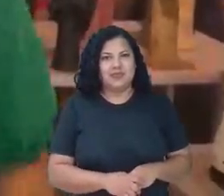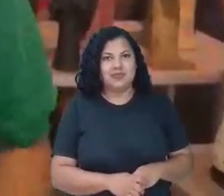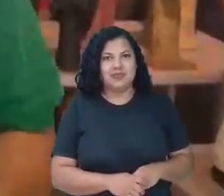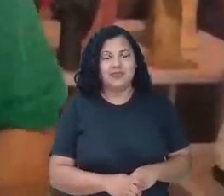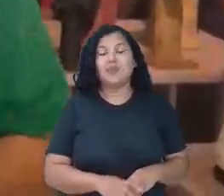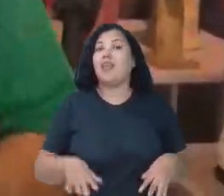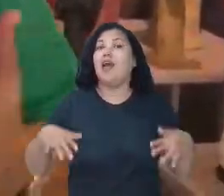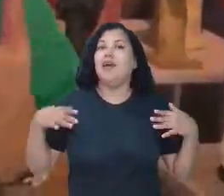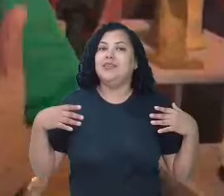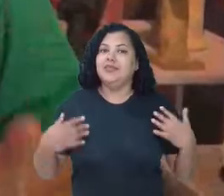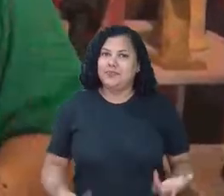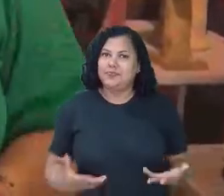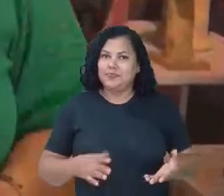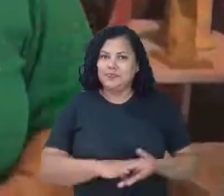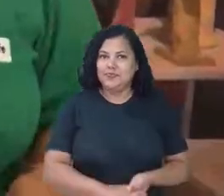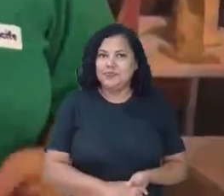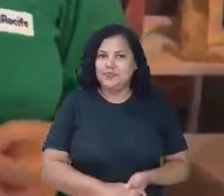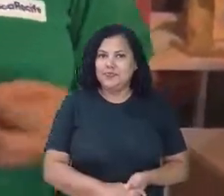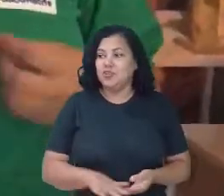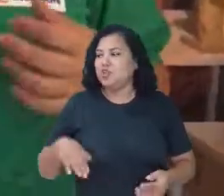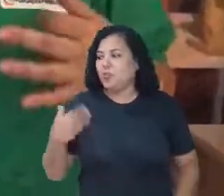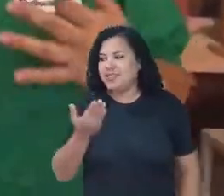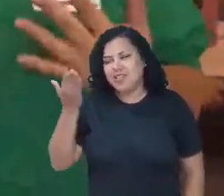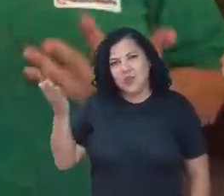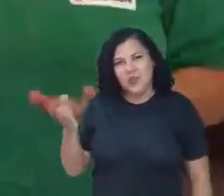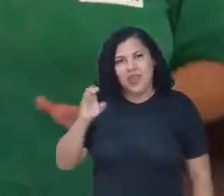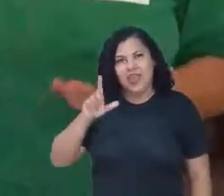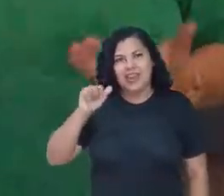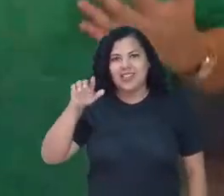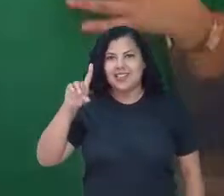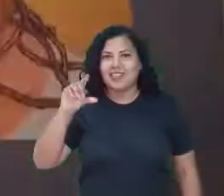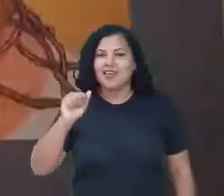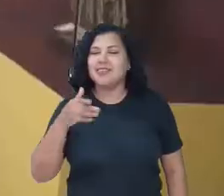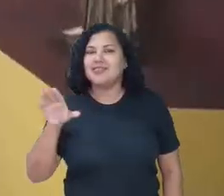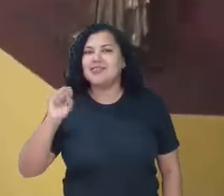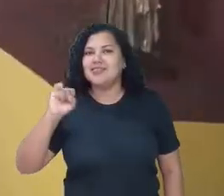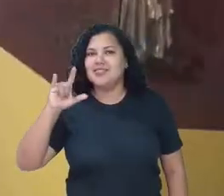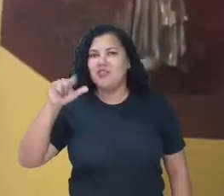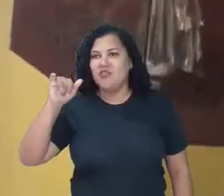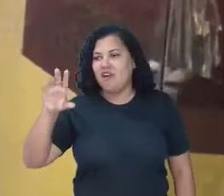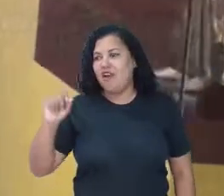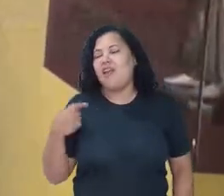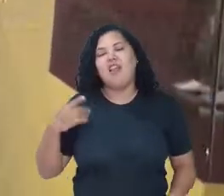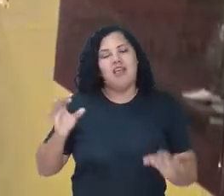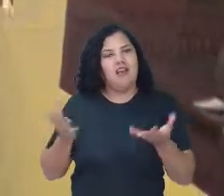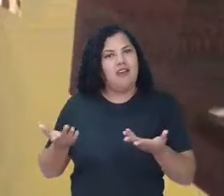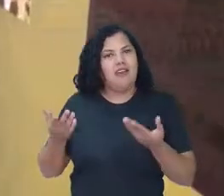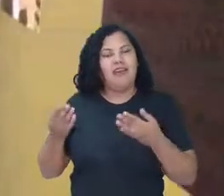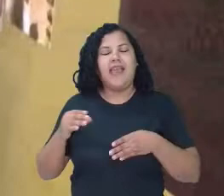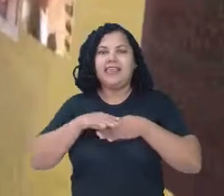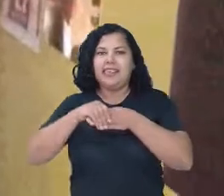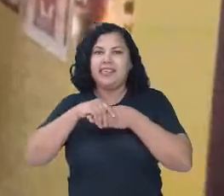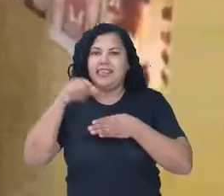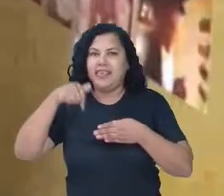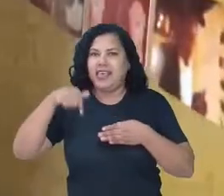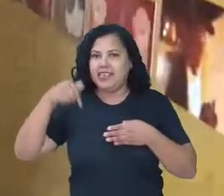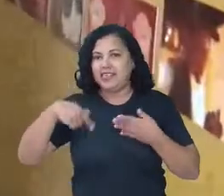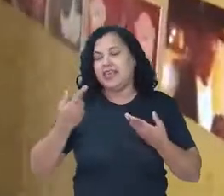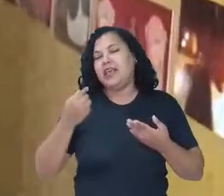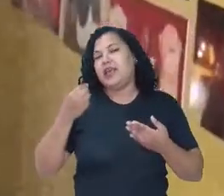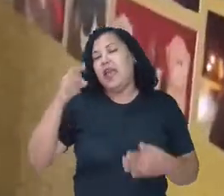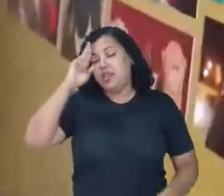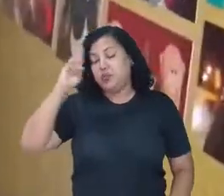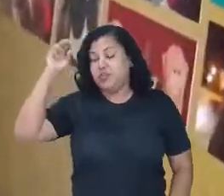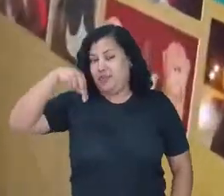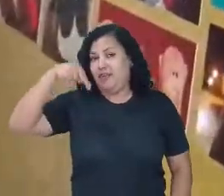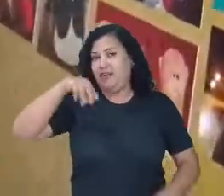A gente está aqui com Hélida Silva, que é monitora aqui do museu. E a gente começa a pensar quem é o homem do